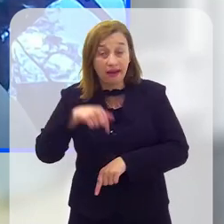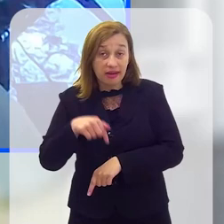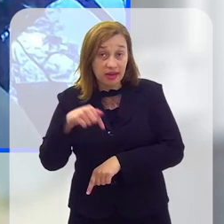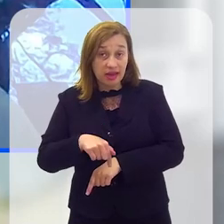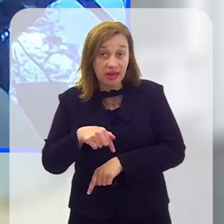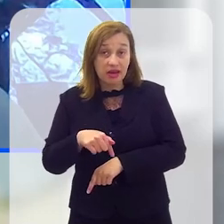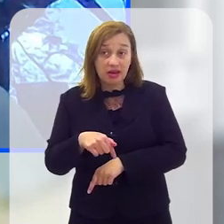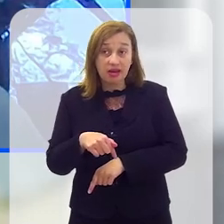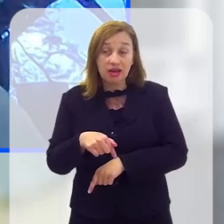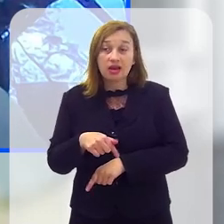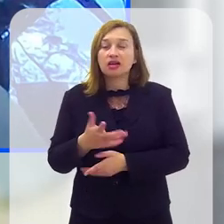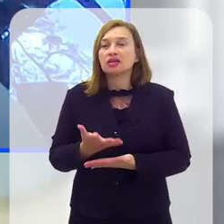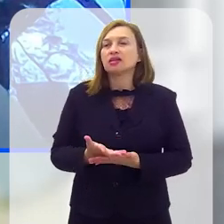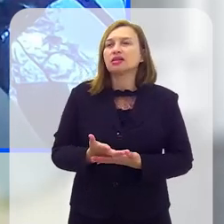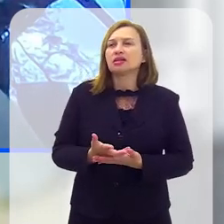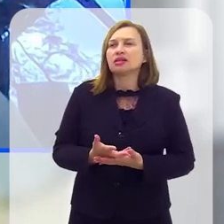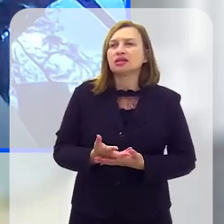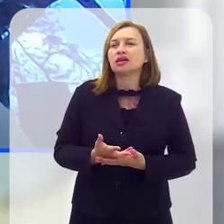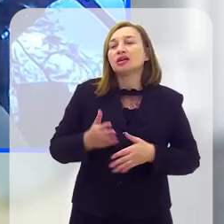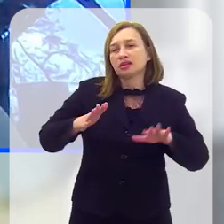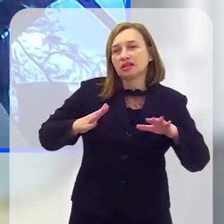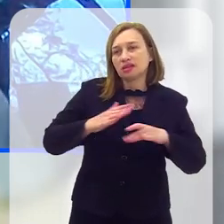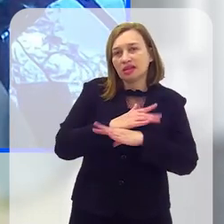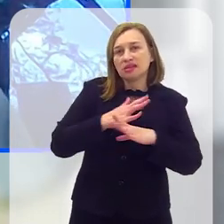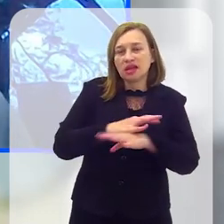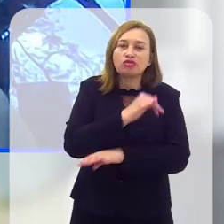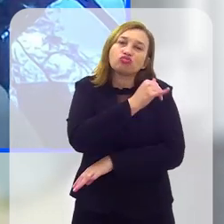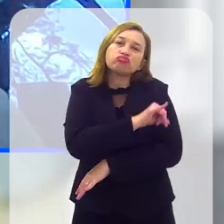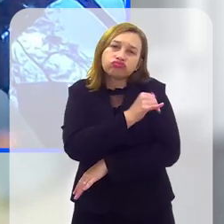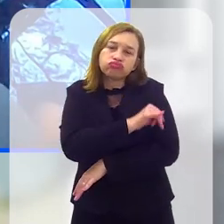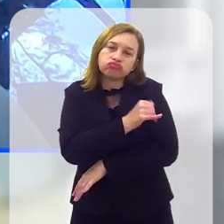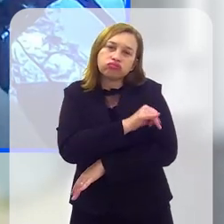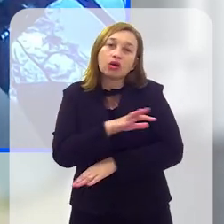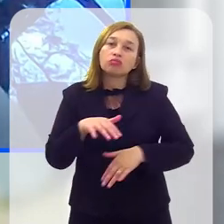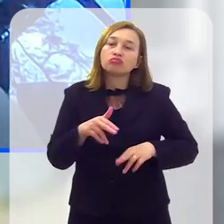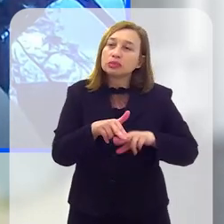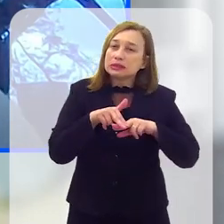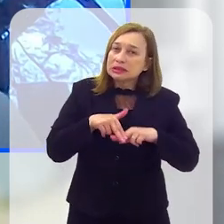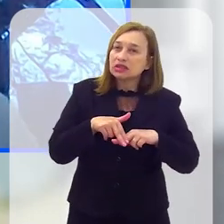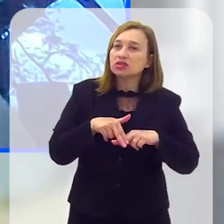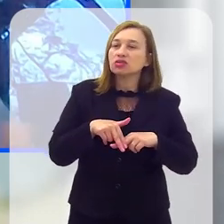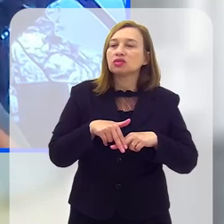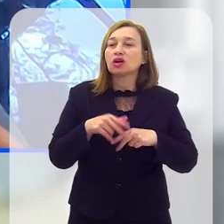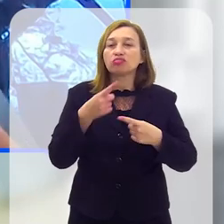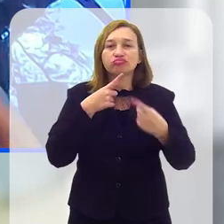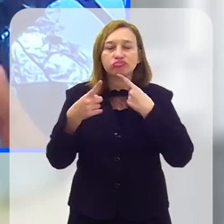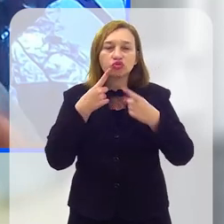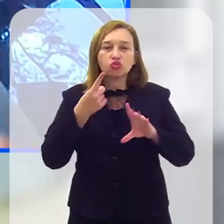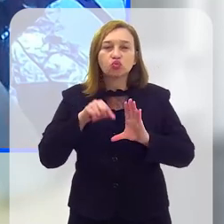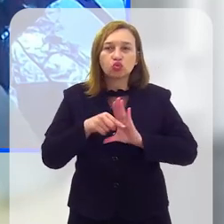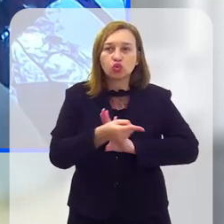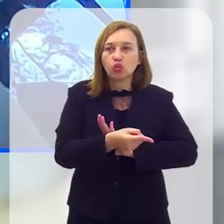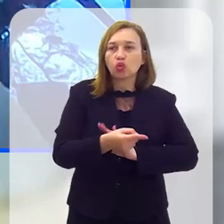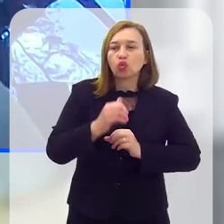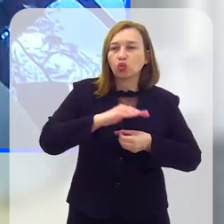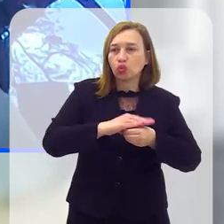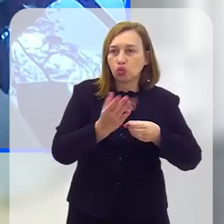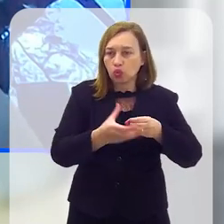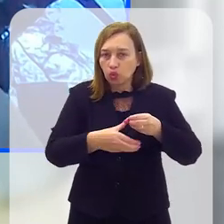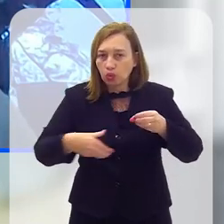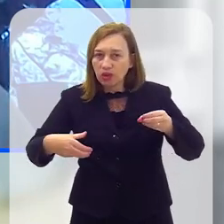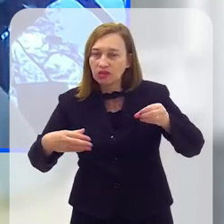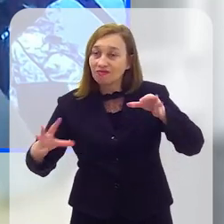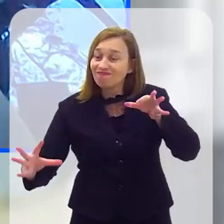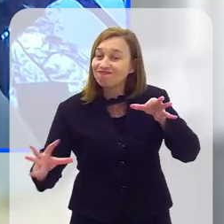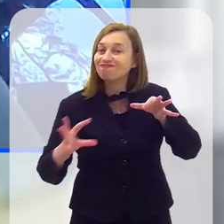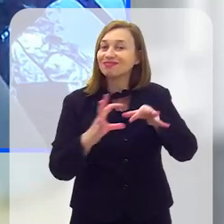aqui nas praias internas da cidade do Rio de Janeiro. Enfim, por isso a discussão tão profunda do